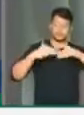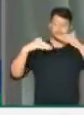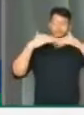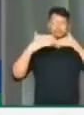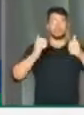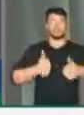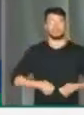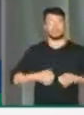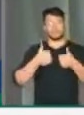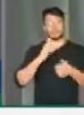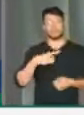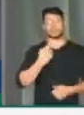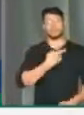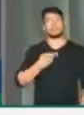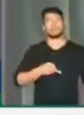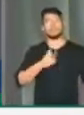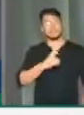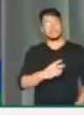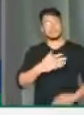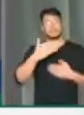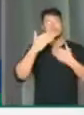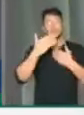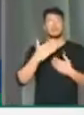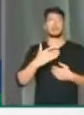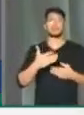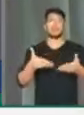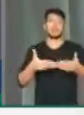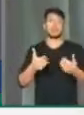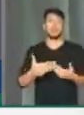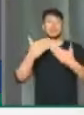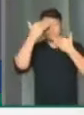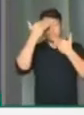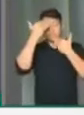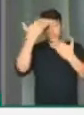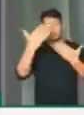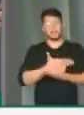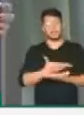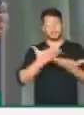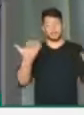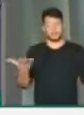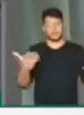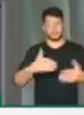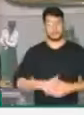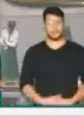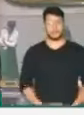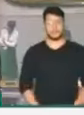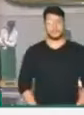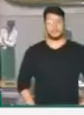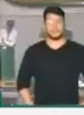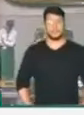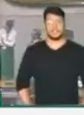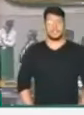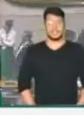nós defendemos durante todo esse período. Obrigado a todos. Zé Guimarães agora assume a minoria.